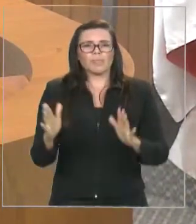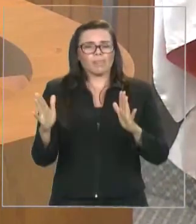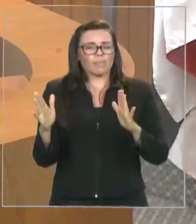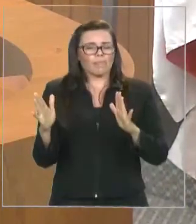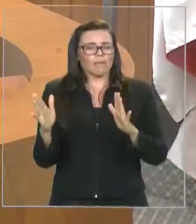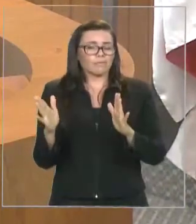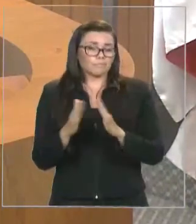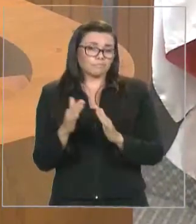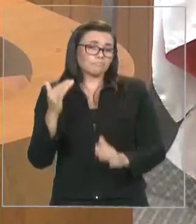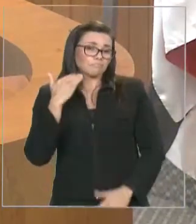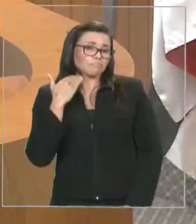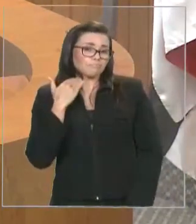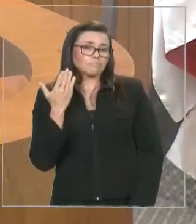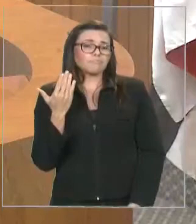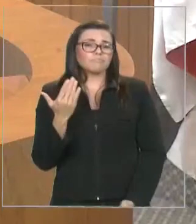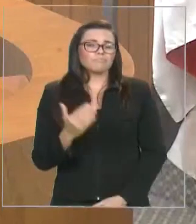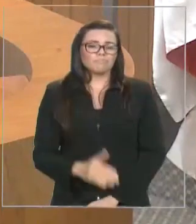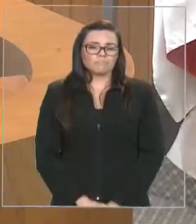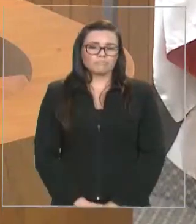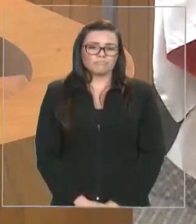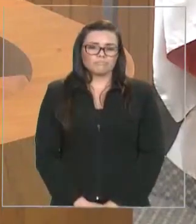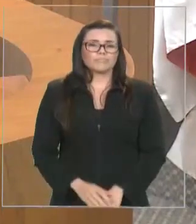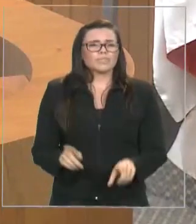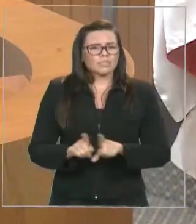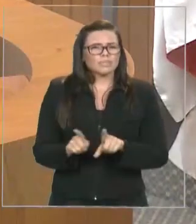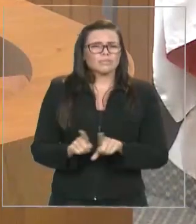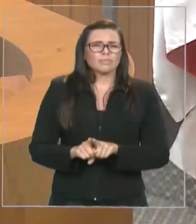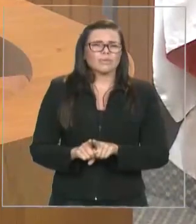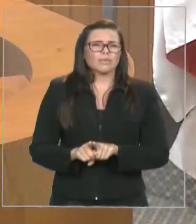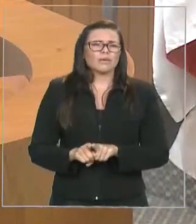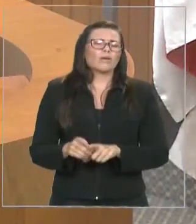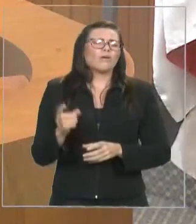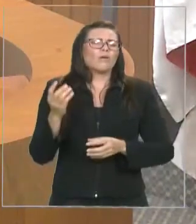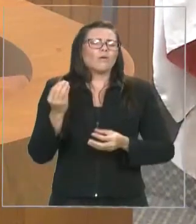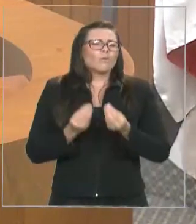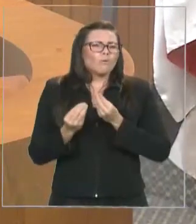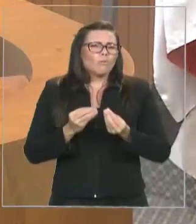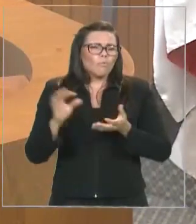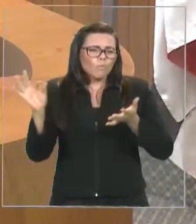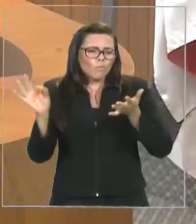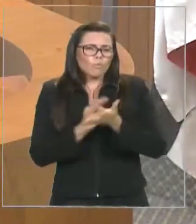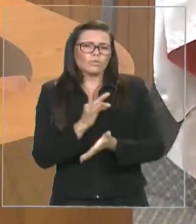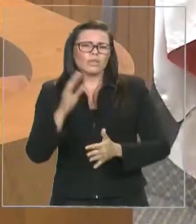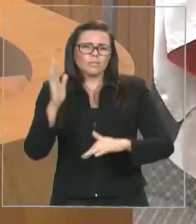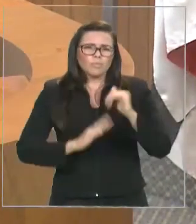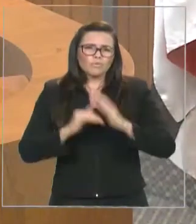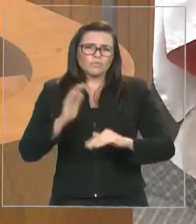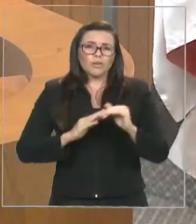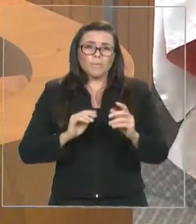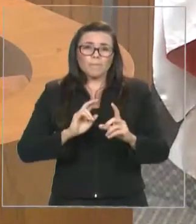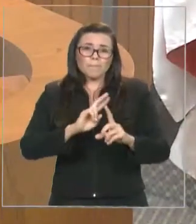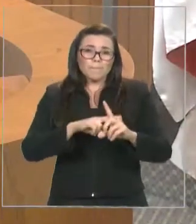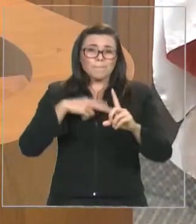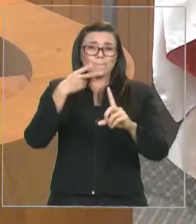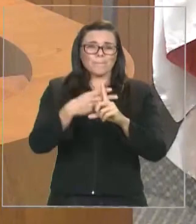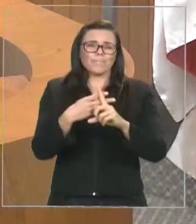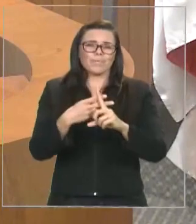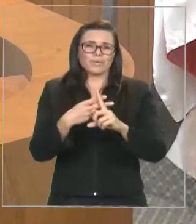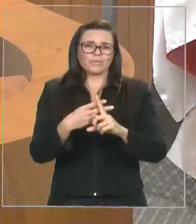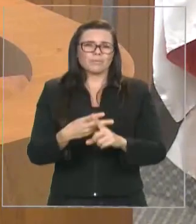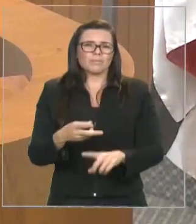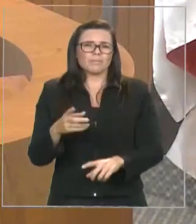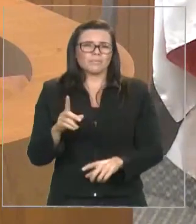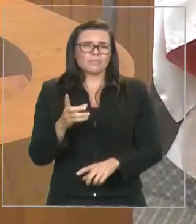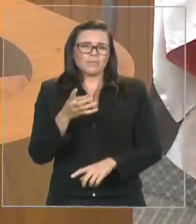mais servidores para que essa fiscalização fique maior e melhores aparelhados. Eu acho que é assim que nós temos que trabalhar, é